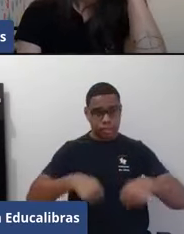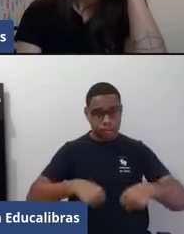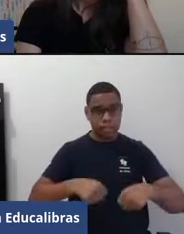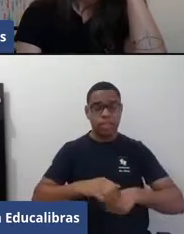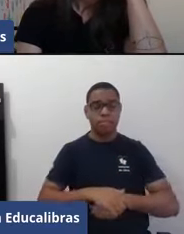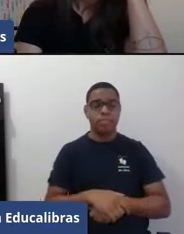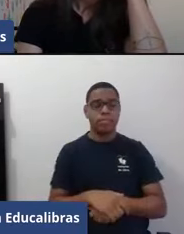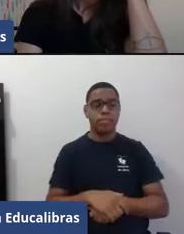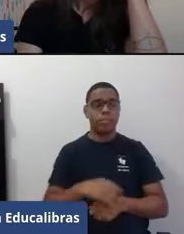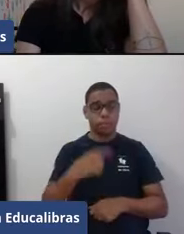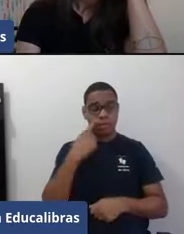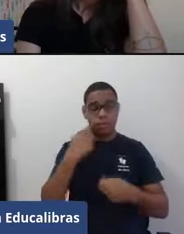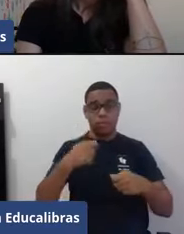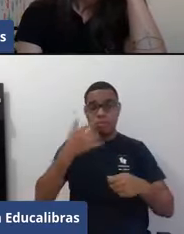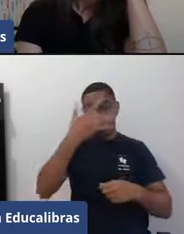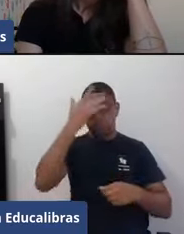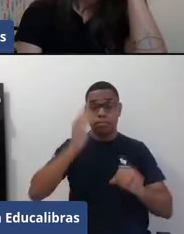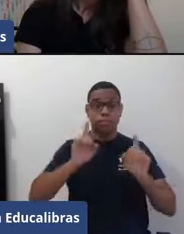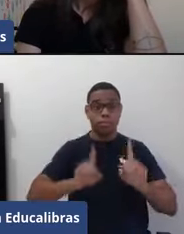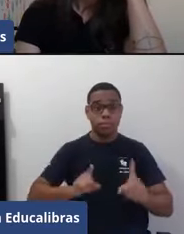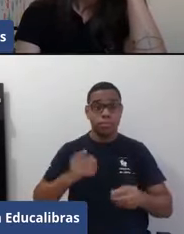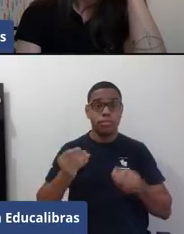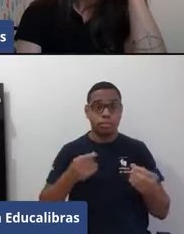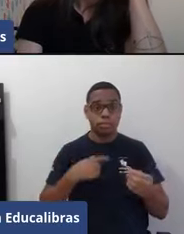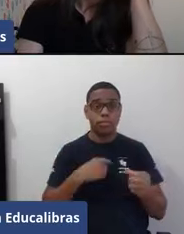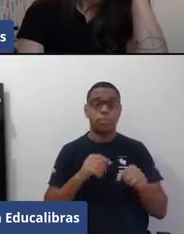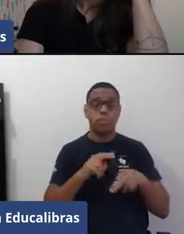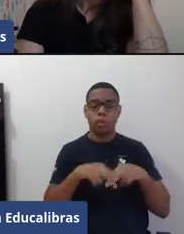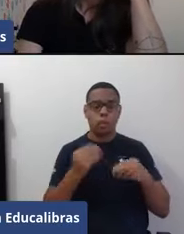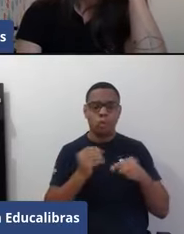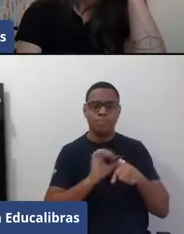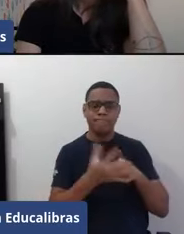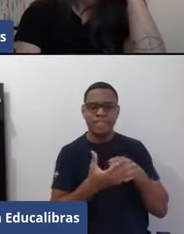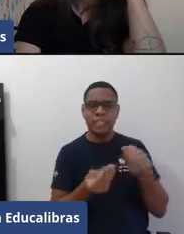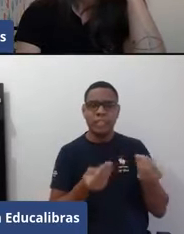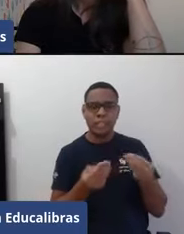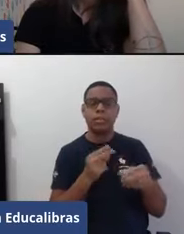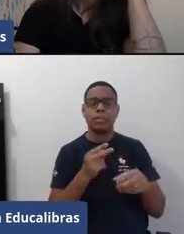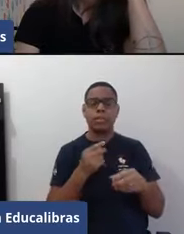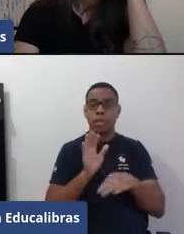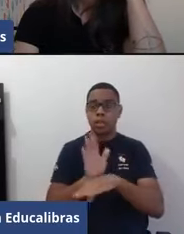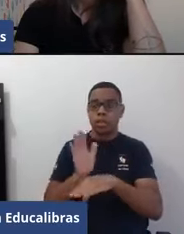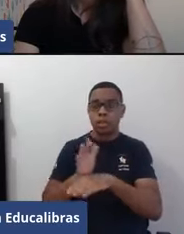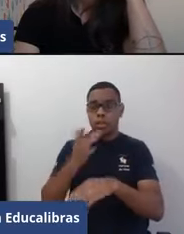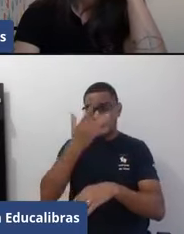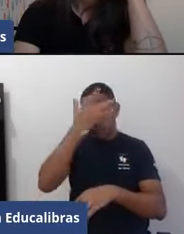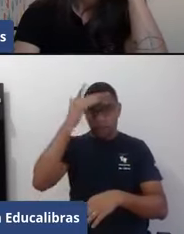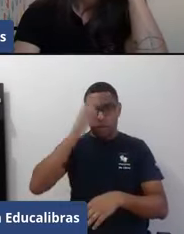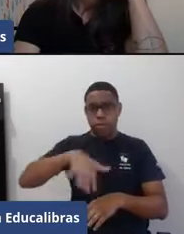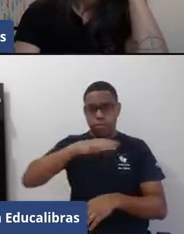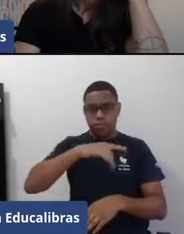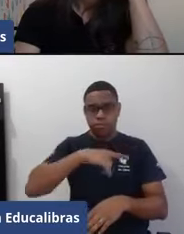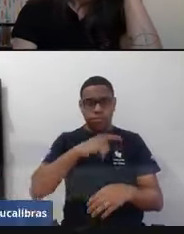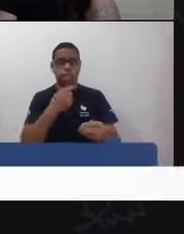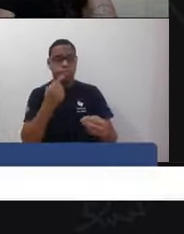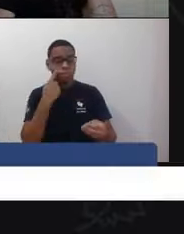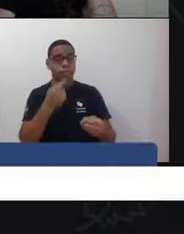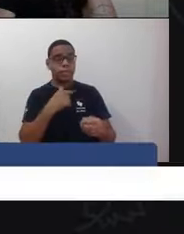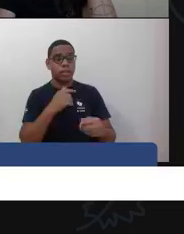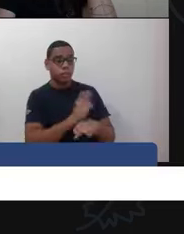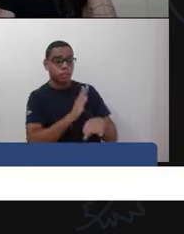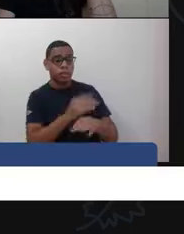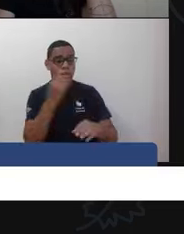ver a necessidade da pessoa com deficiência dentro do coronavírus, vamos trabalhar para ajudar as pessoas que estão à nossa volta, vamos buscar